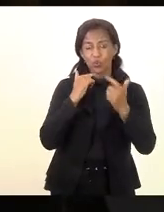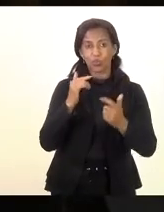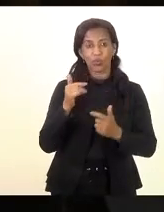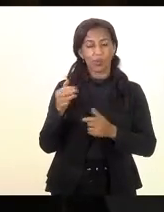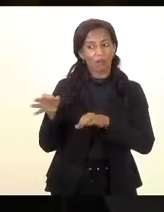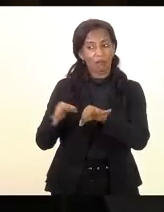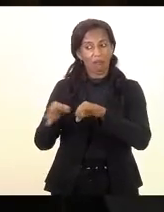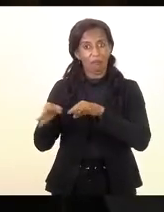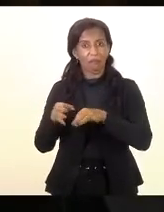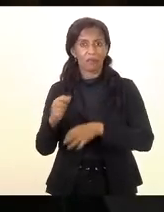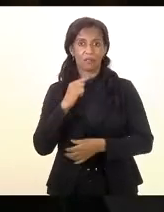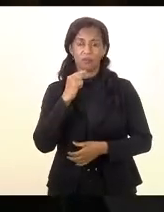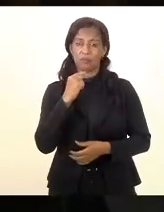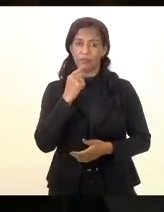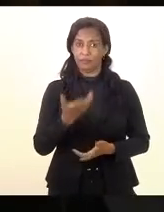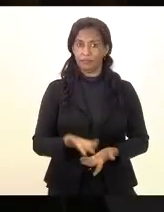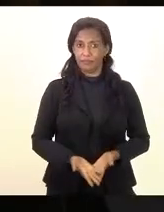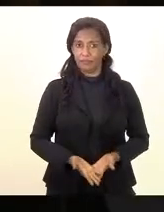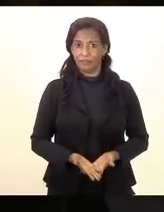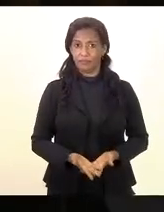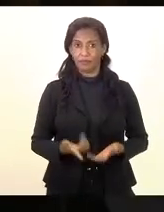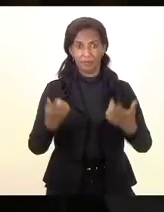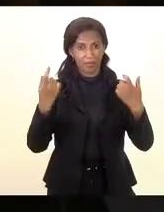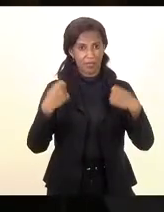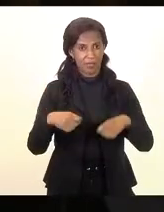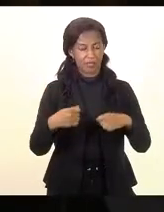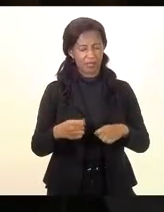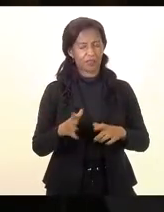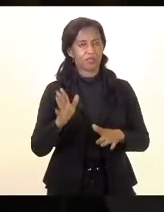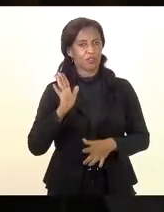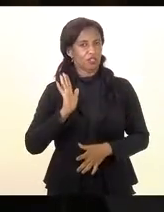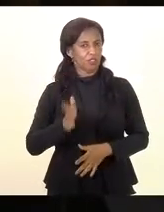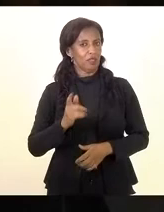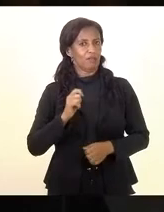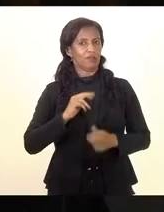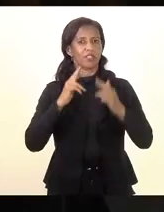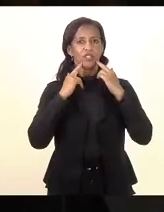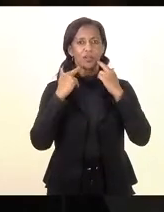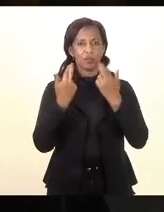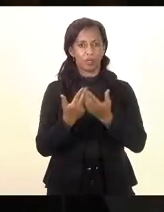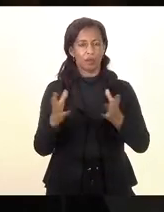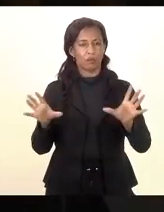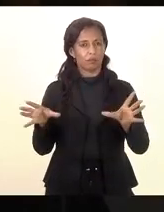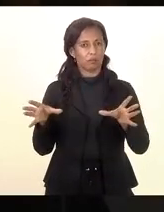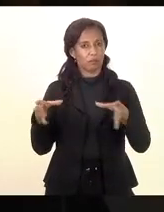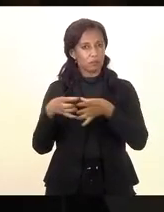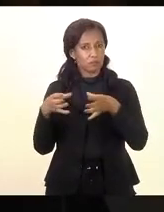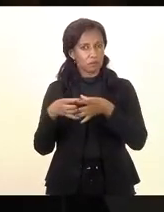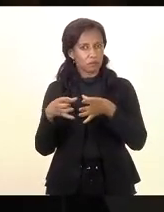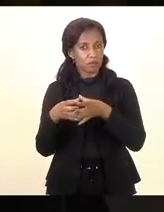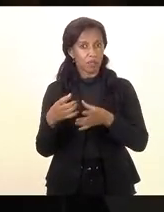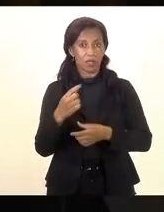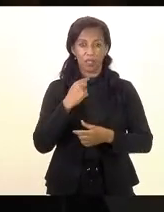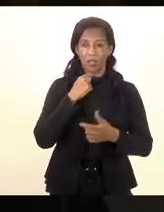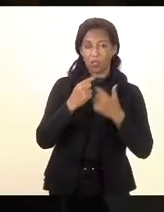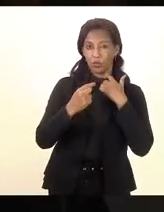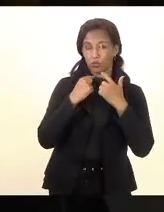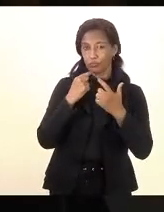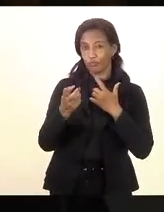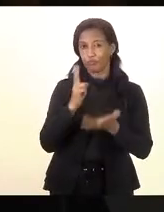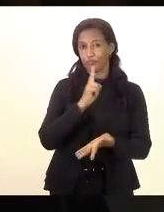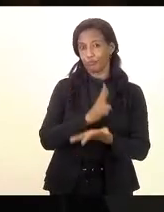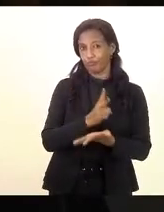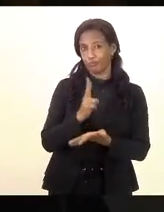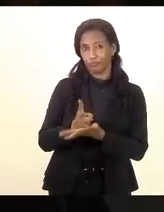organizar para debater a gente realizou uma audiência na comissão de educação como eu já falei e as dúvidas permaneceram